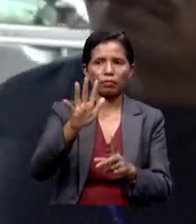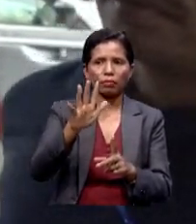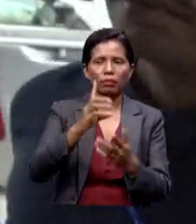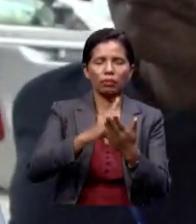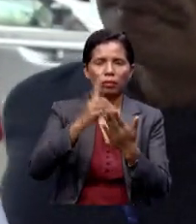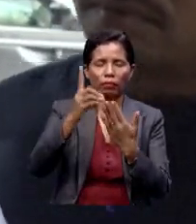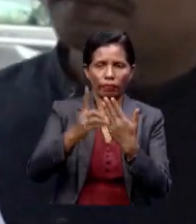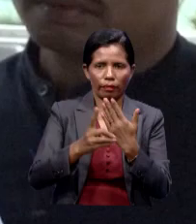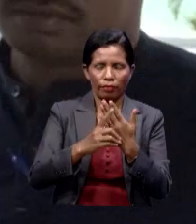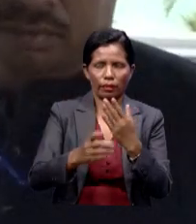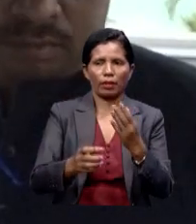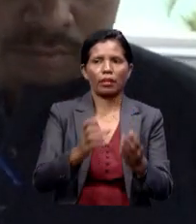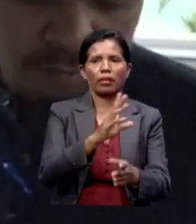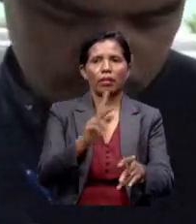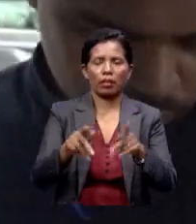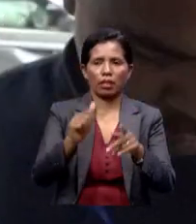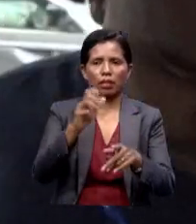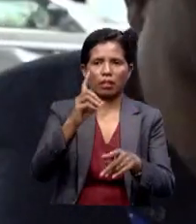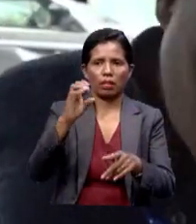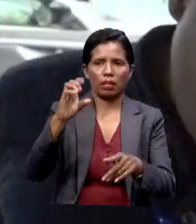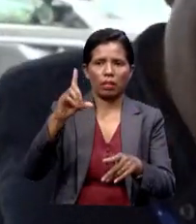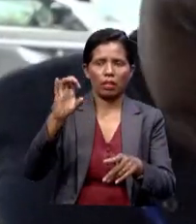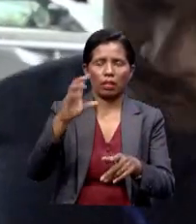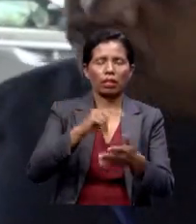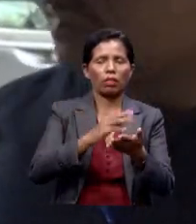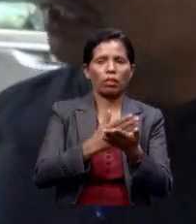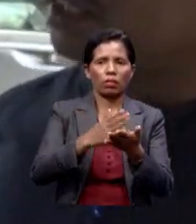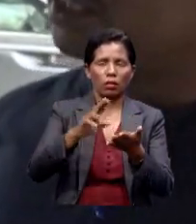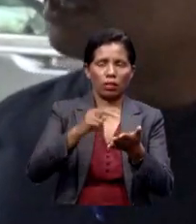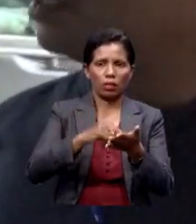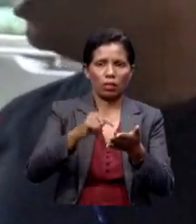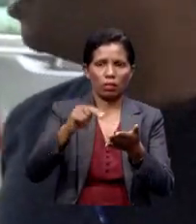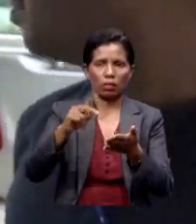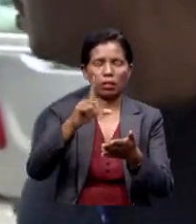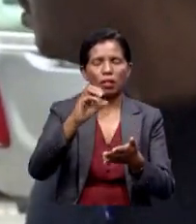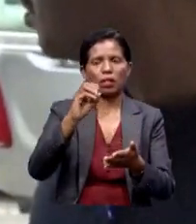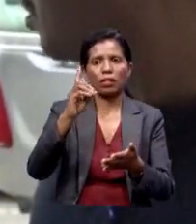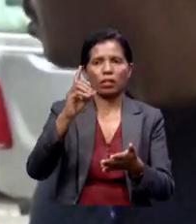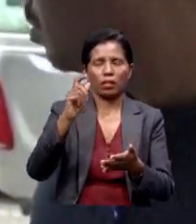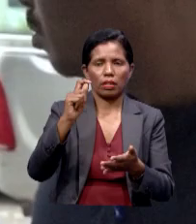Dezembro, quando apostante Adelino rola o número da Lotaria Bedford, né,